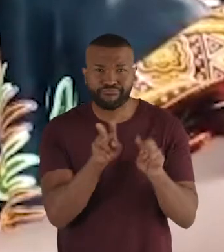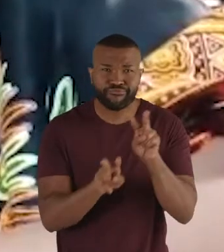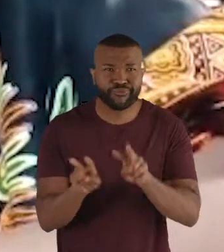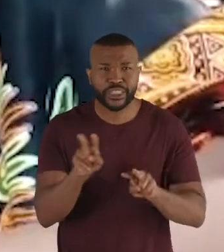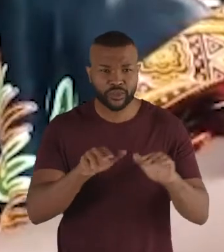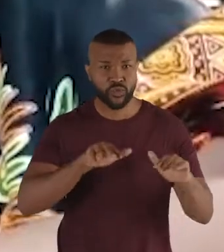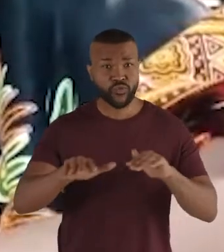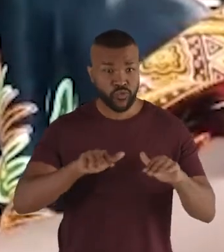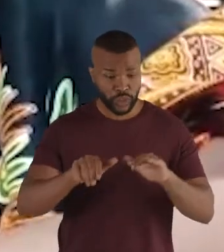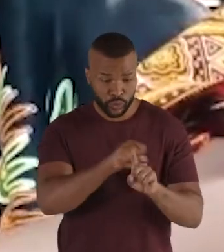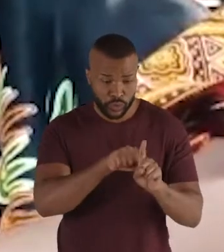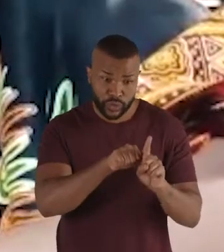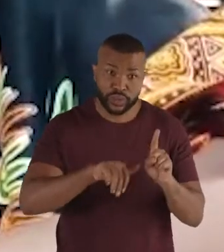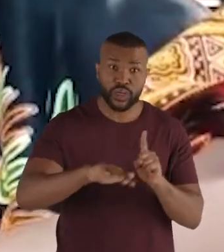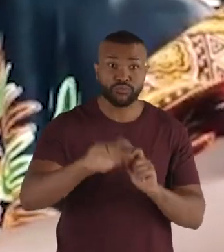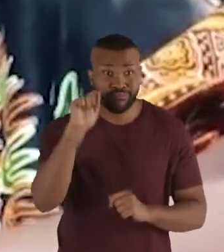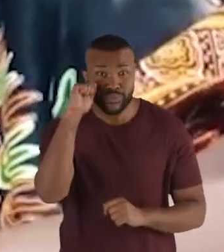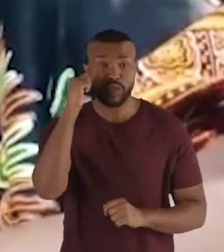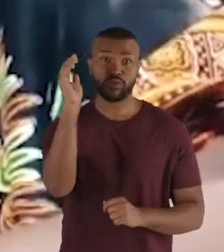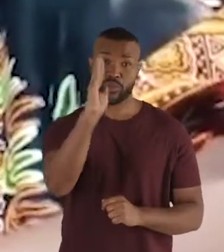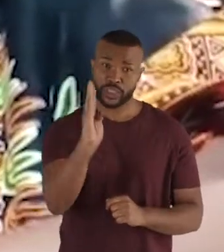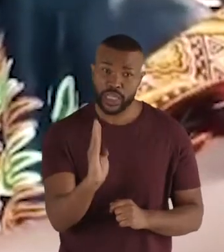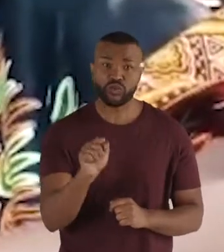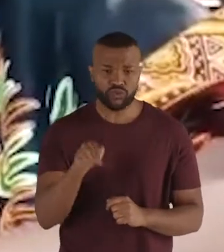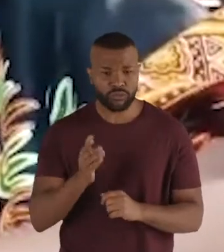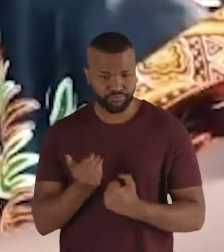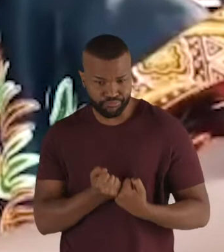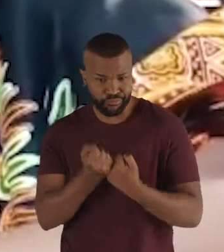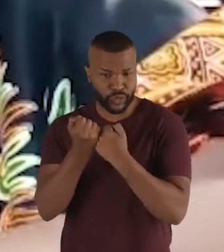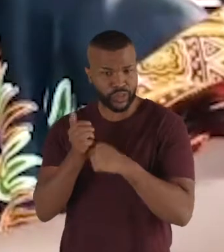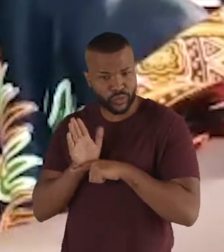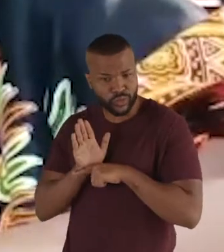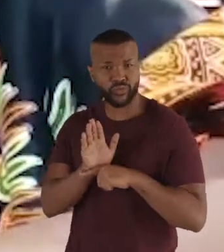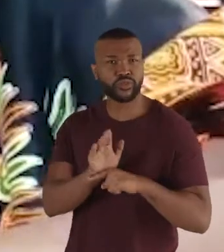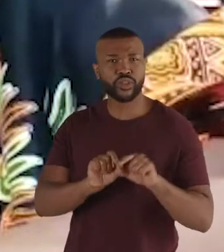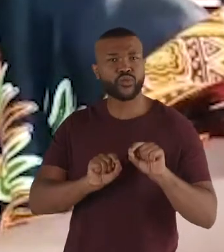perspectiva que o movimento social negro brasileiro tem contribuído para uma